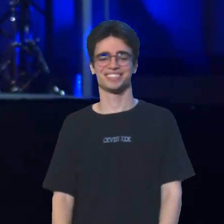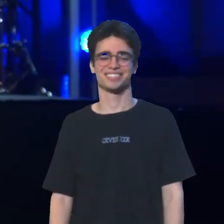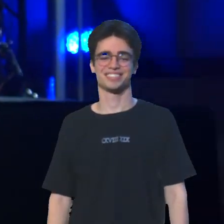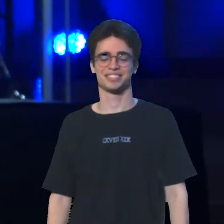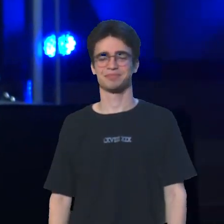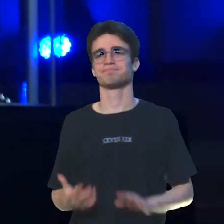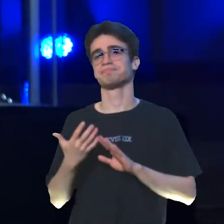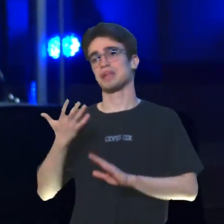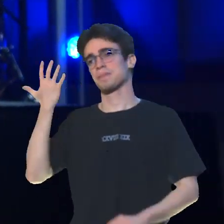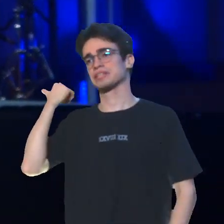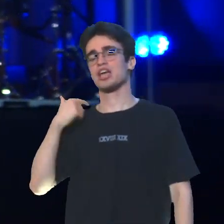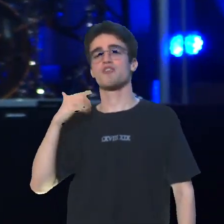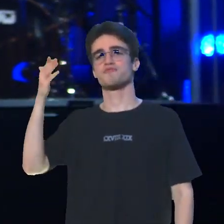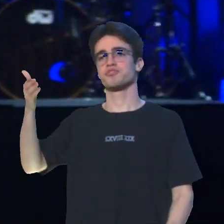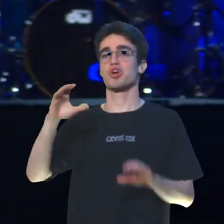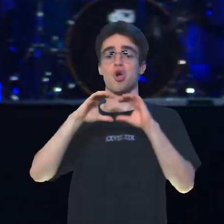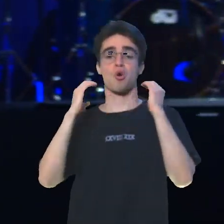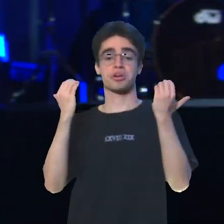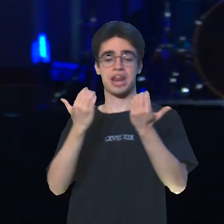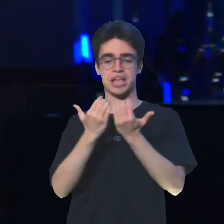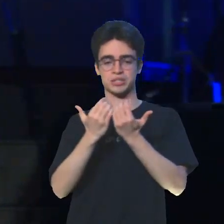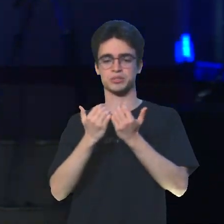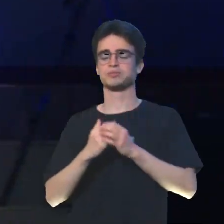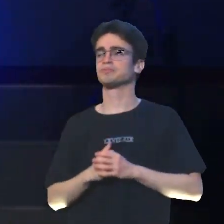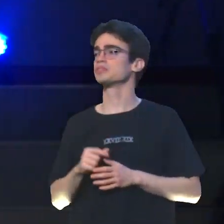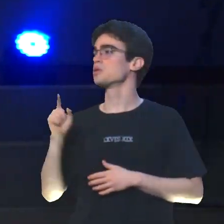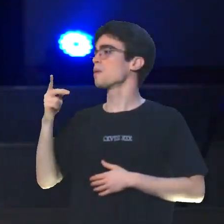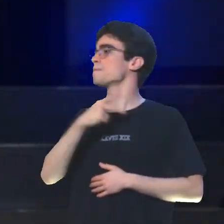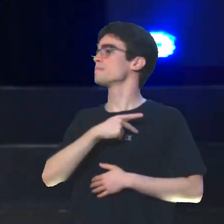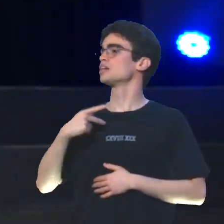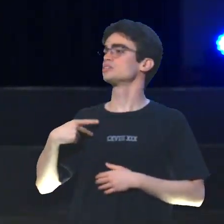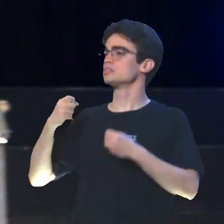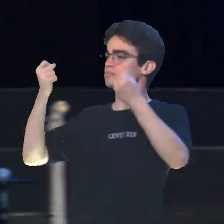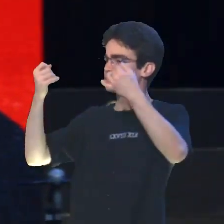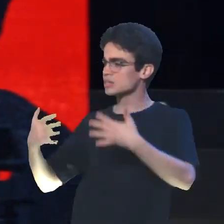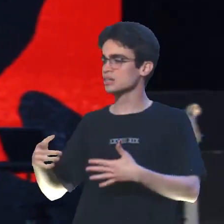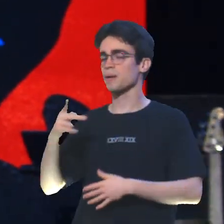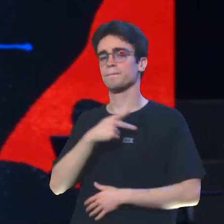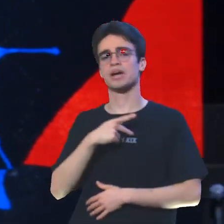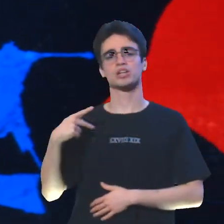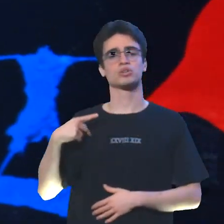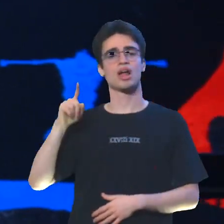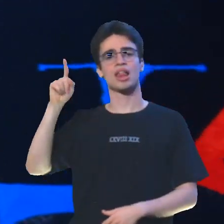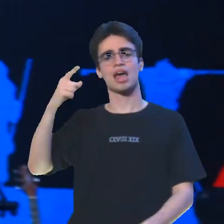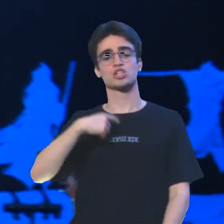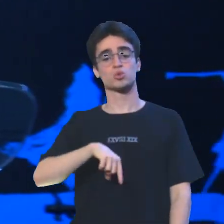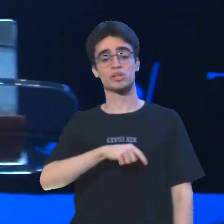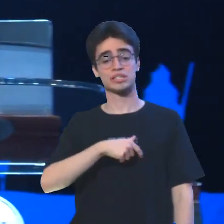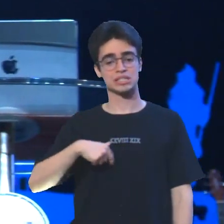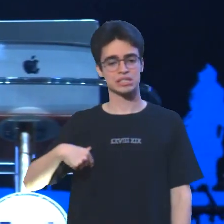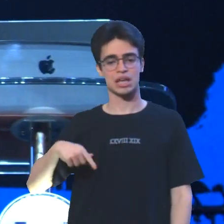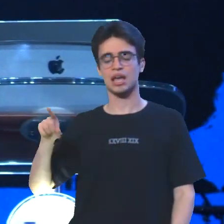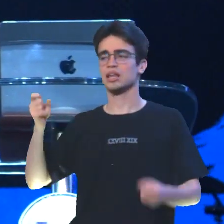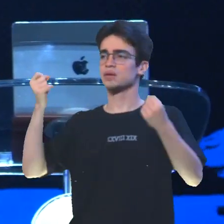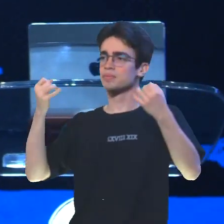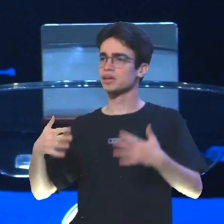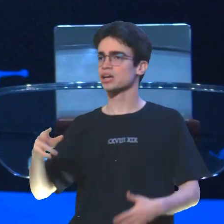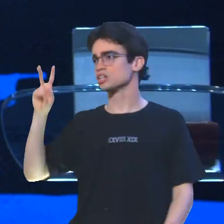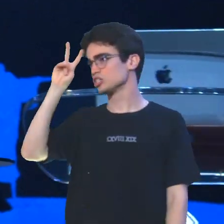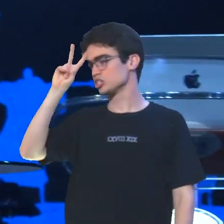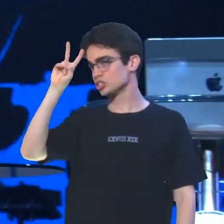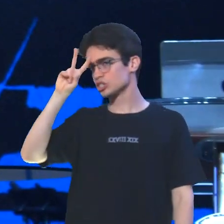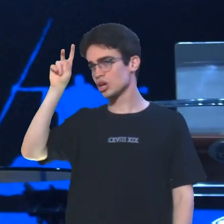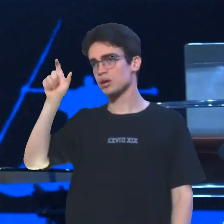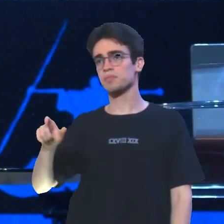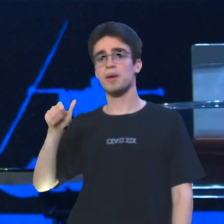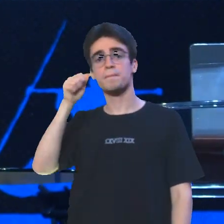Um dia eu fui num congresso e um pastor estava contando, um pastor lá da Suíça, estava contando a história de uma menina